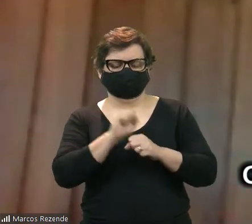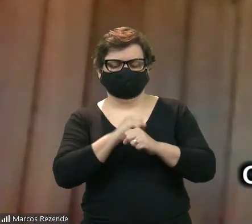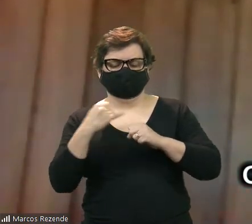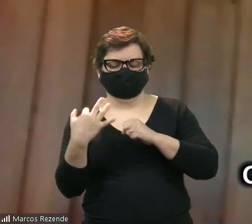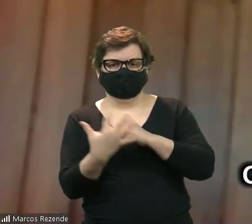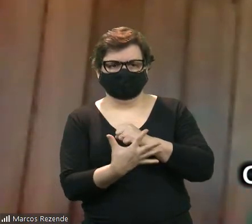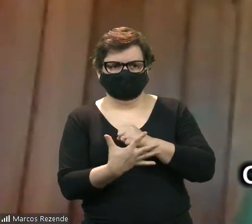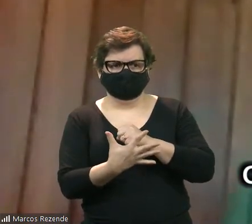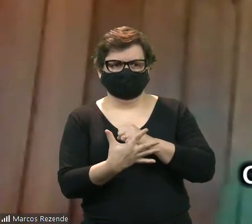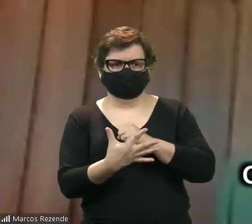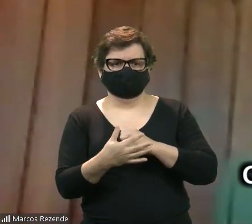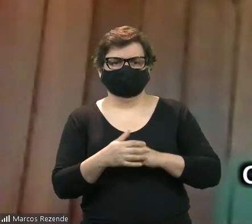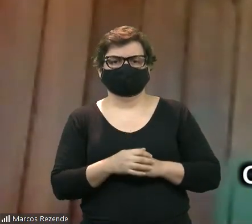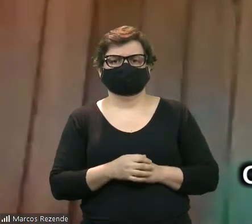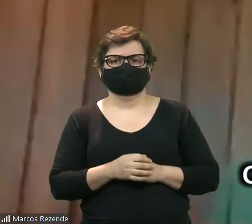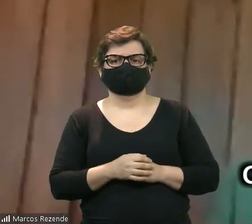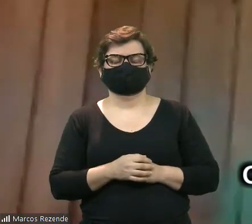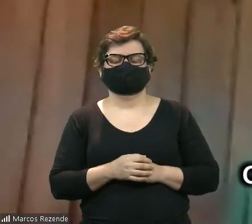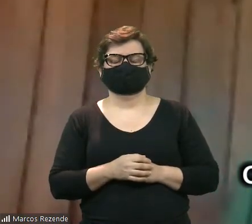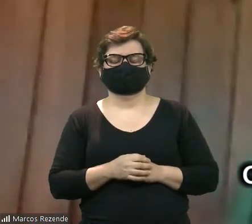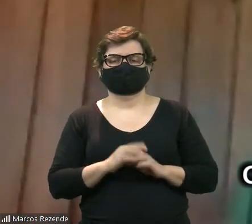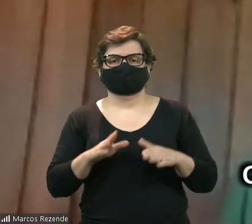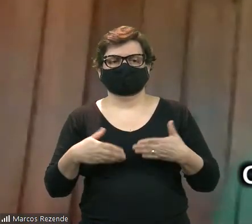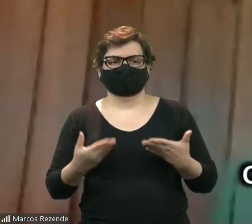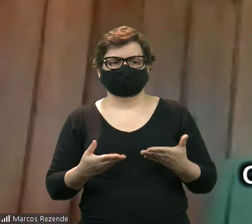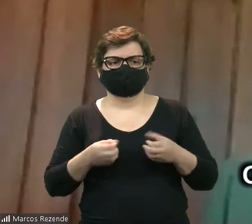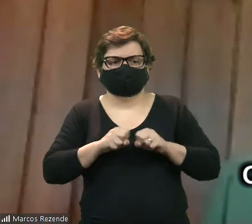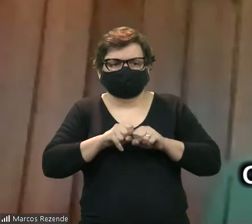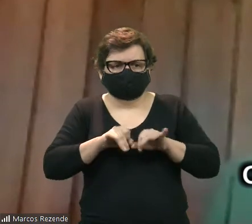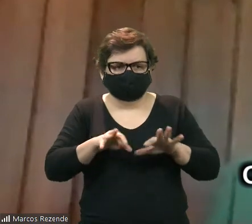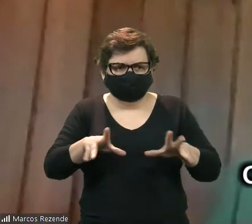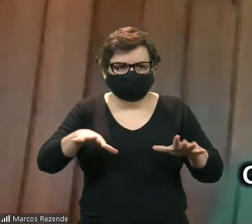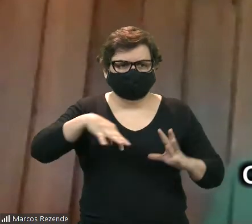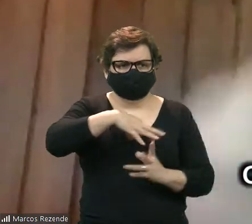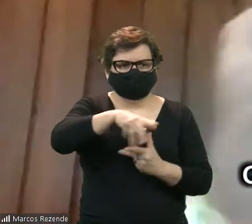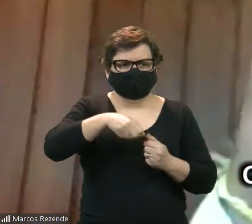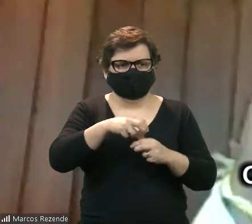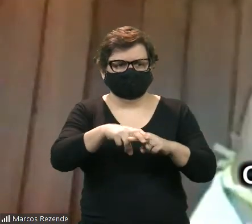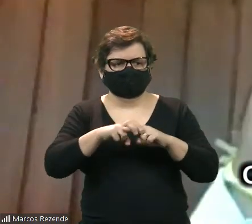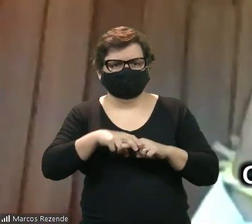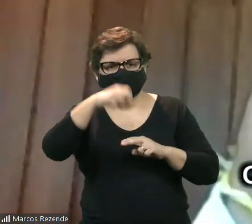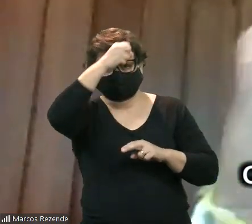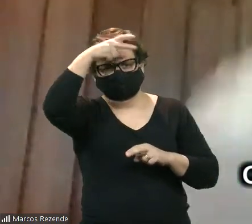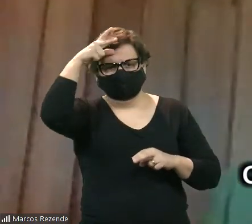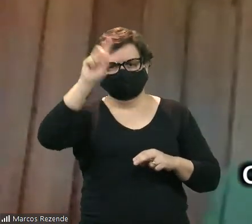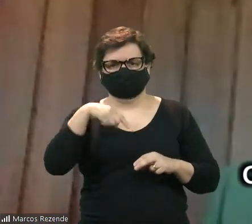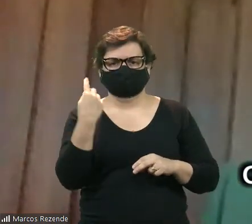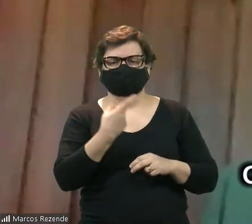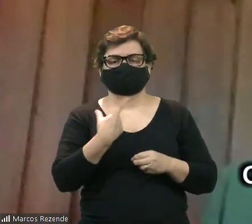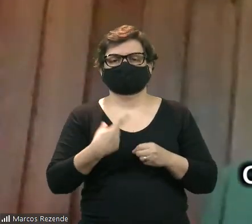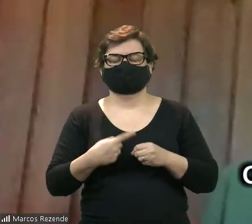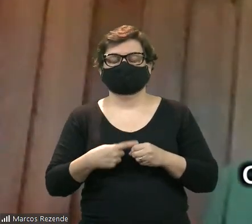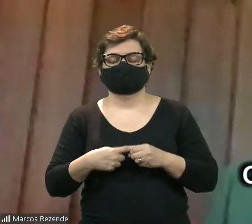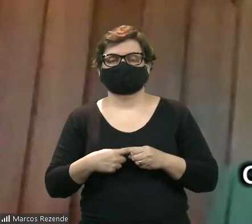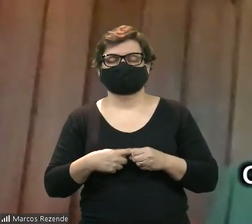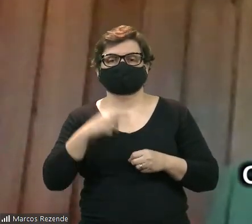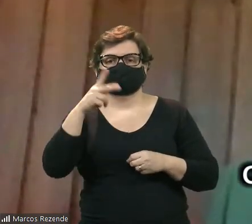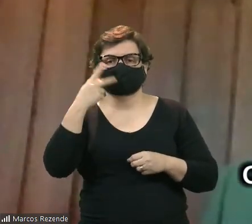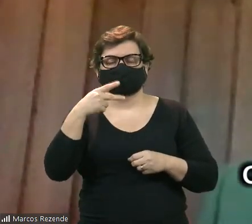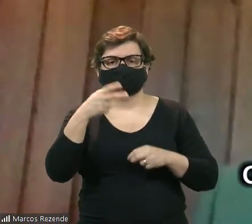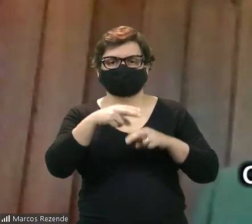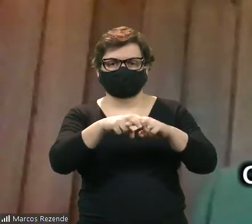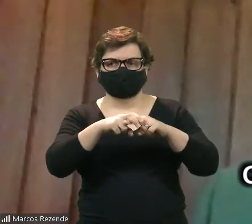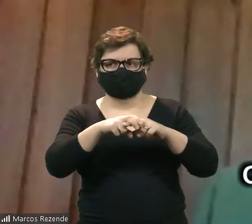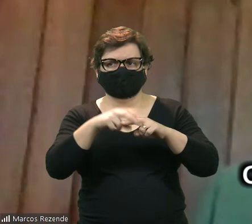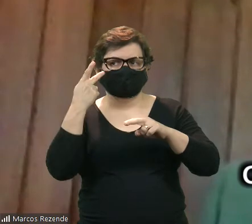coronavírus, Covid-19, configura uma pandemia, considerando que o prefeito do nosso município decretou por meio